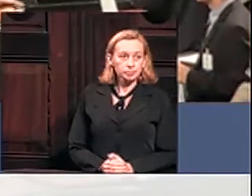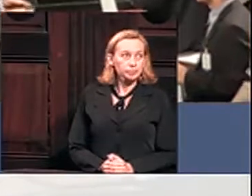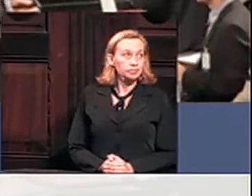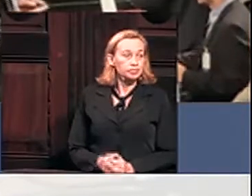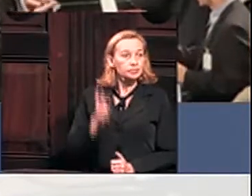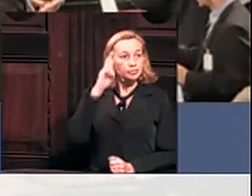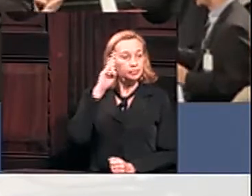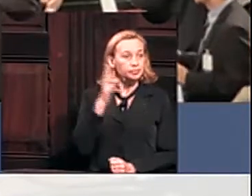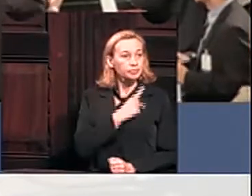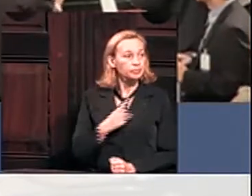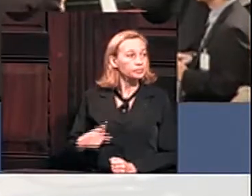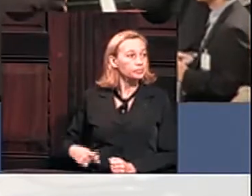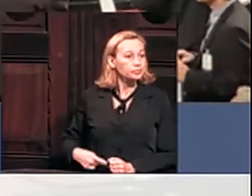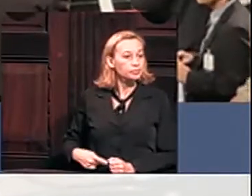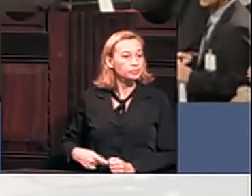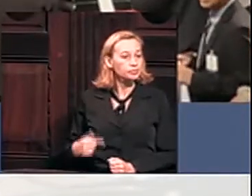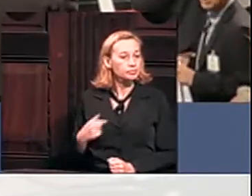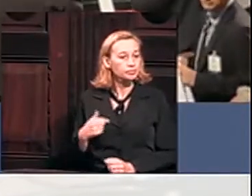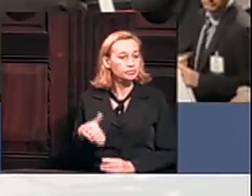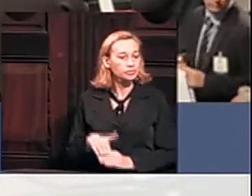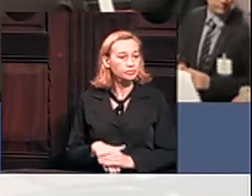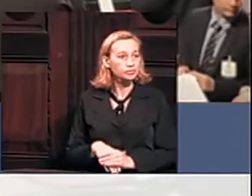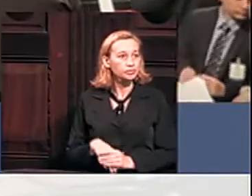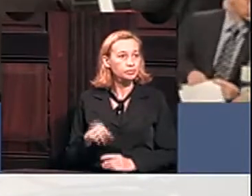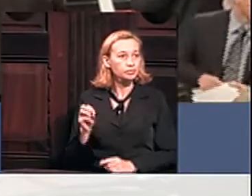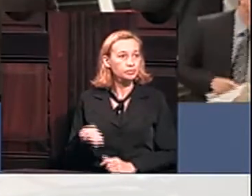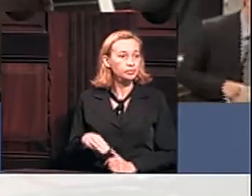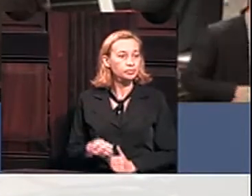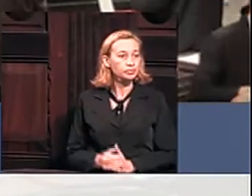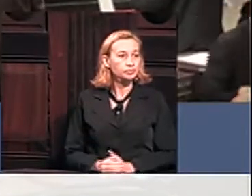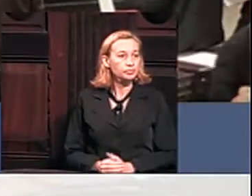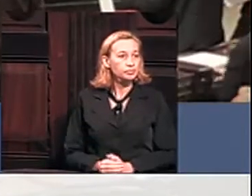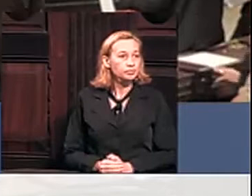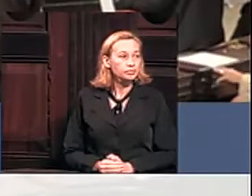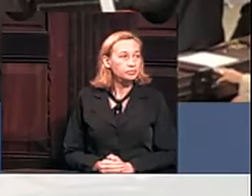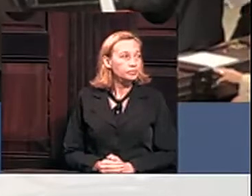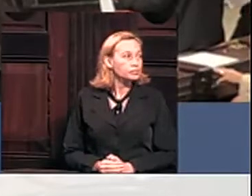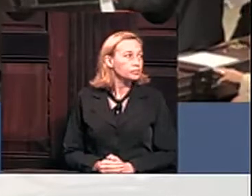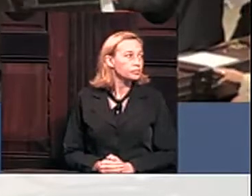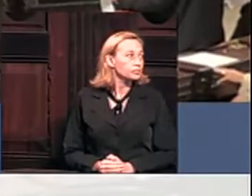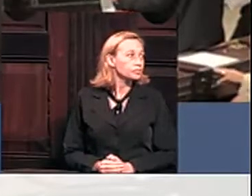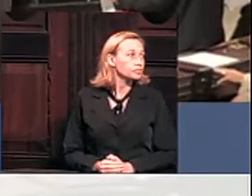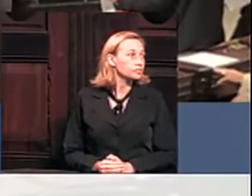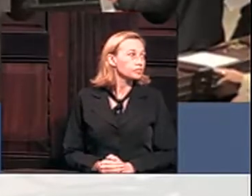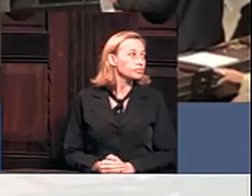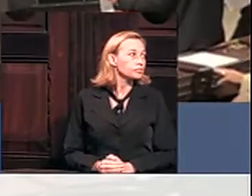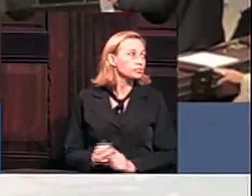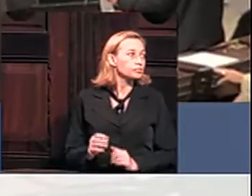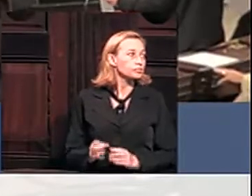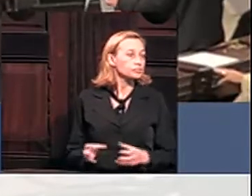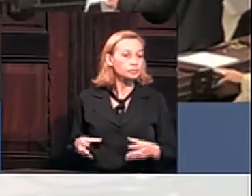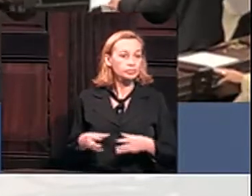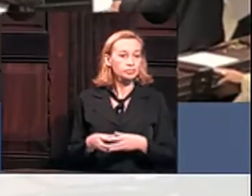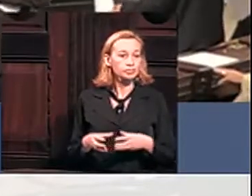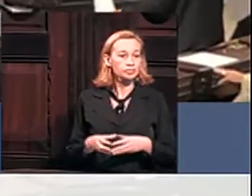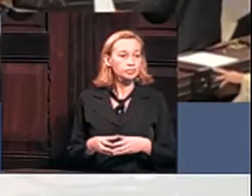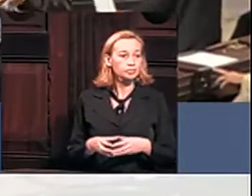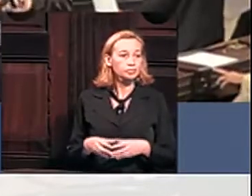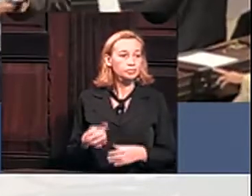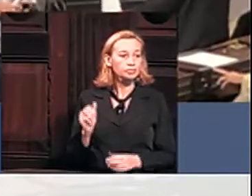Senhor presidente, o voto da CCJ é favorável. Pela Comissão de Assuntos Municipais e Desenvolvimento Regional, a deputado Anderson